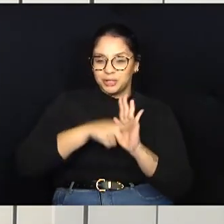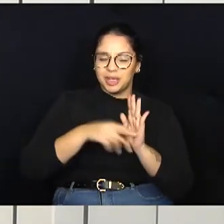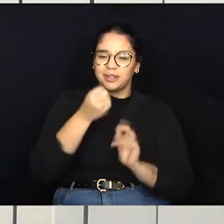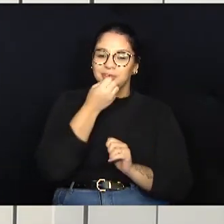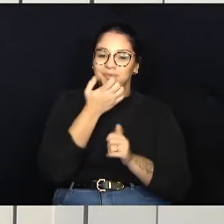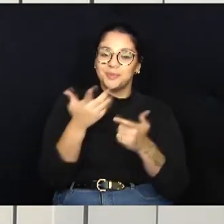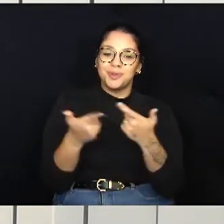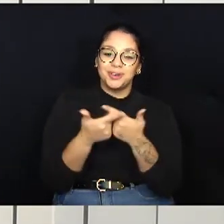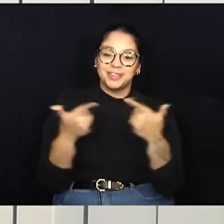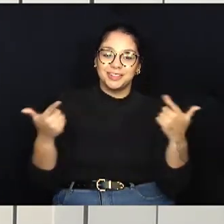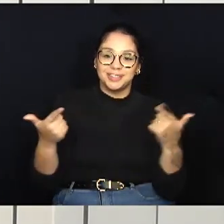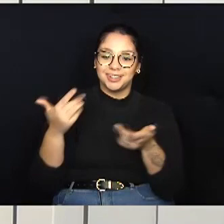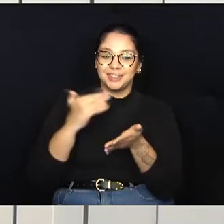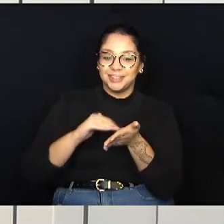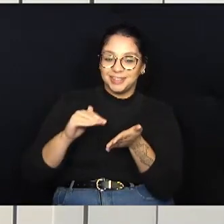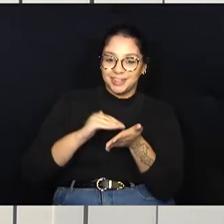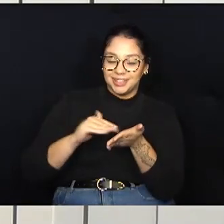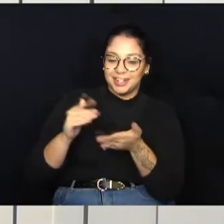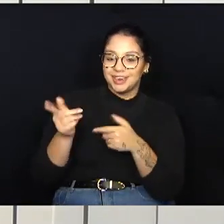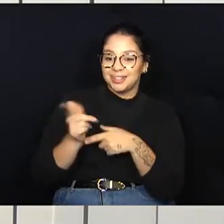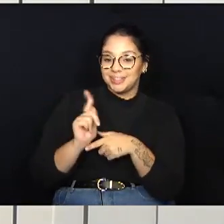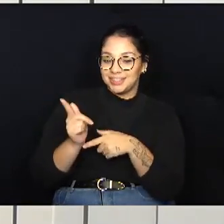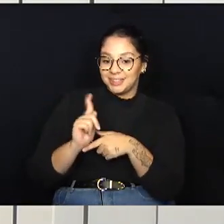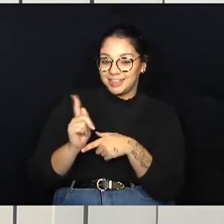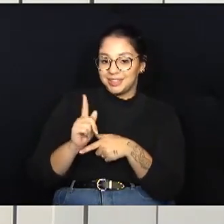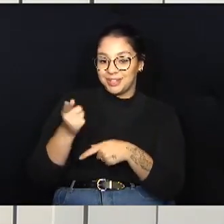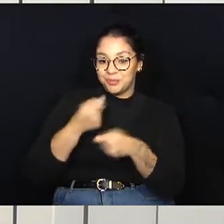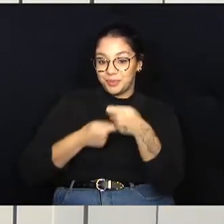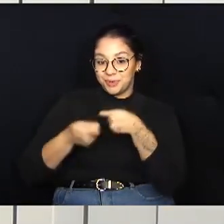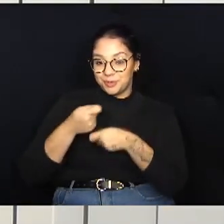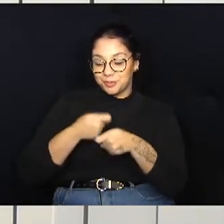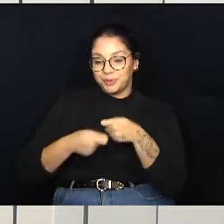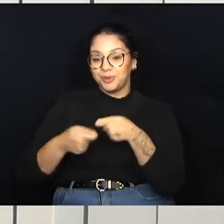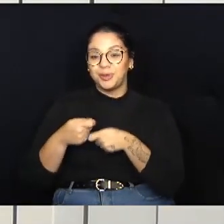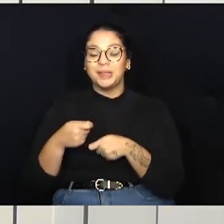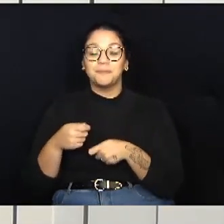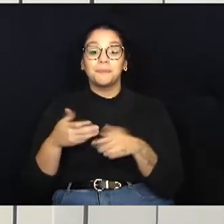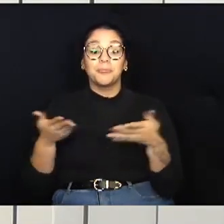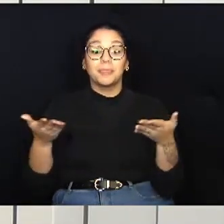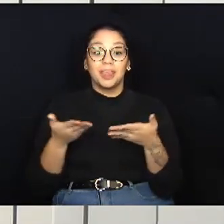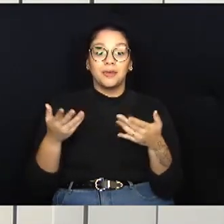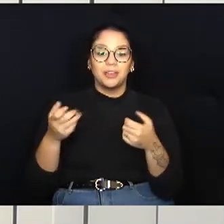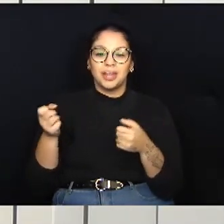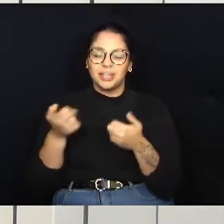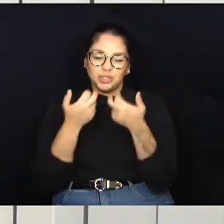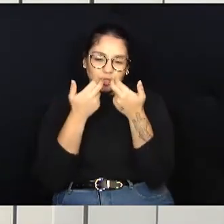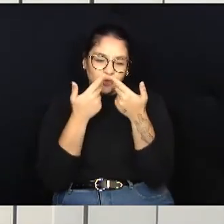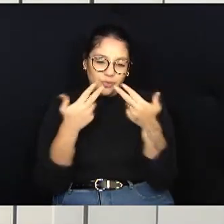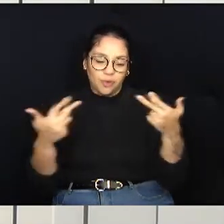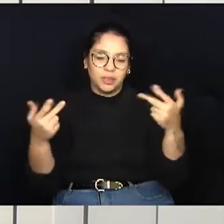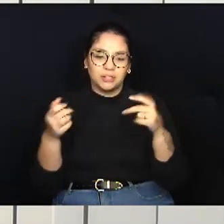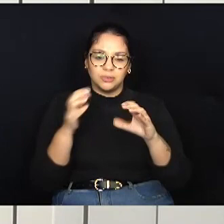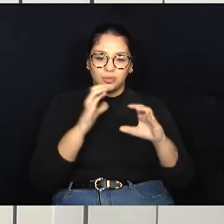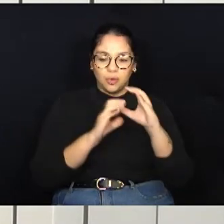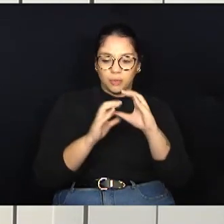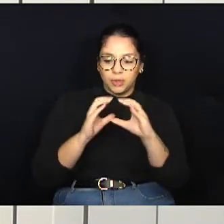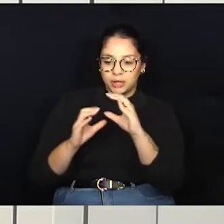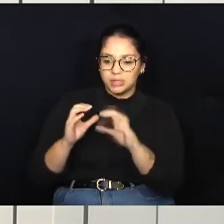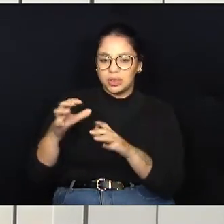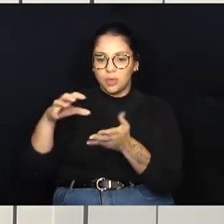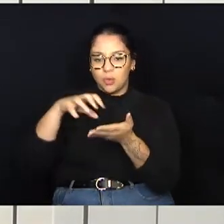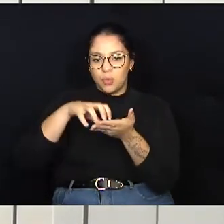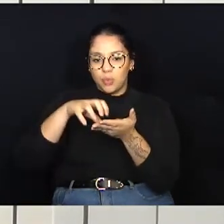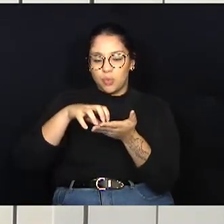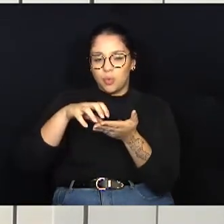como secretário de Gestão e Controle nesta tarefa de mecanismos de inovação, de comunicação com órgãos de controle